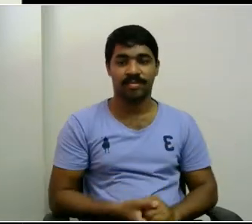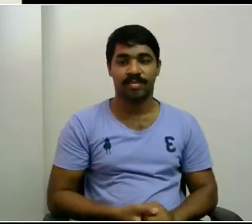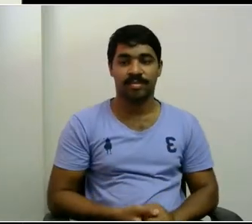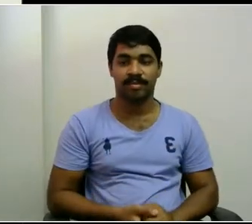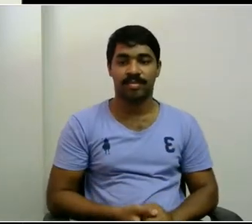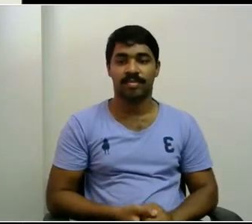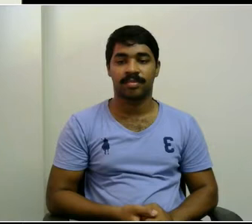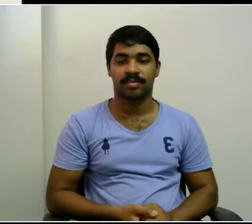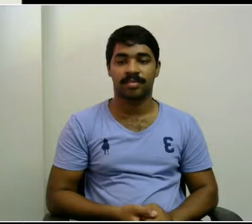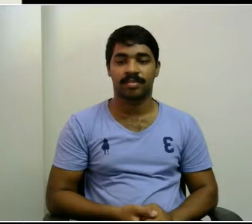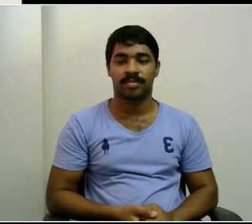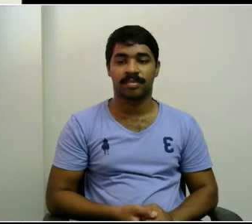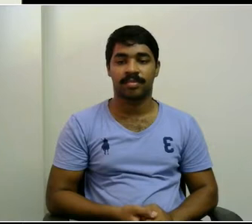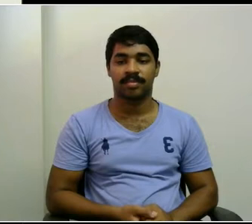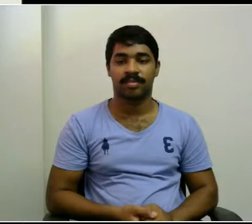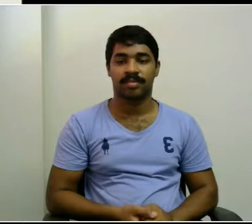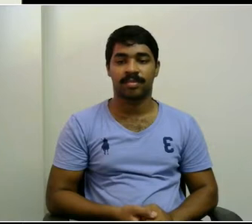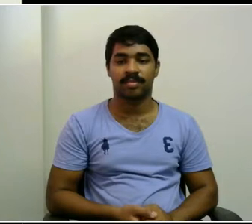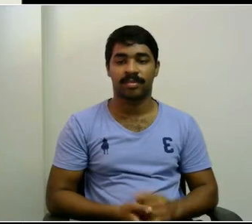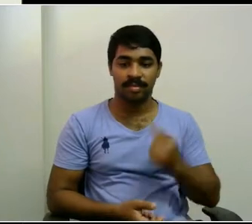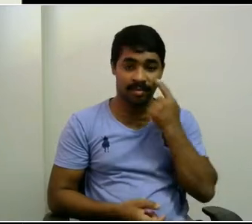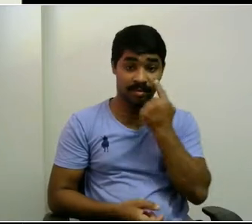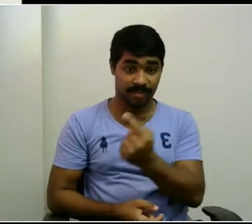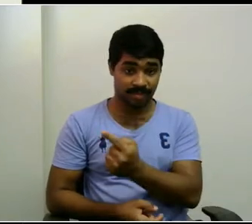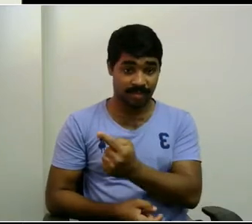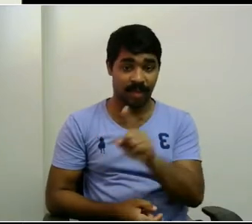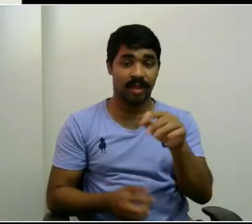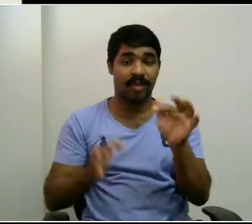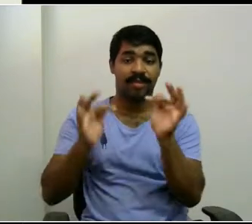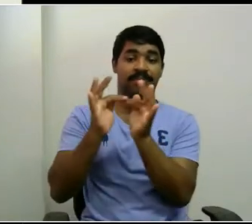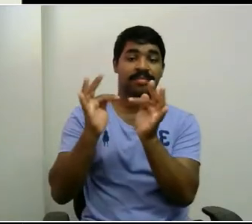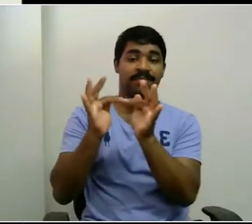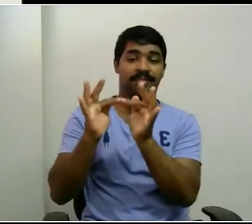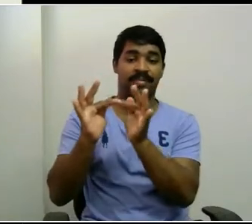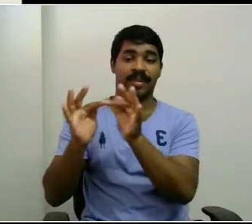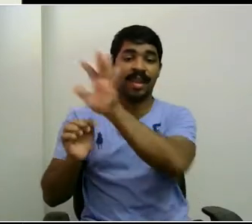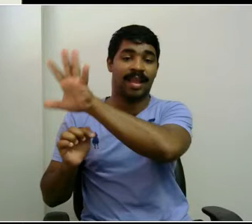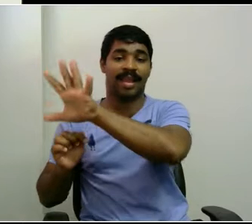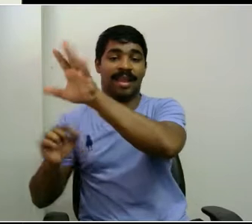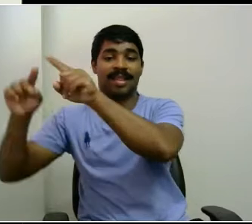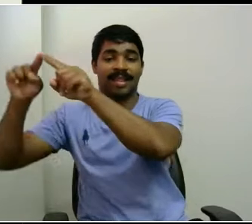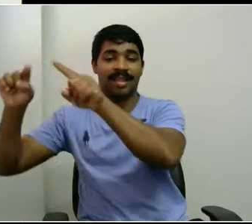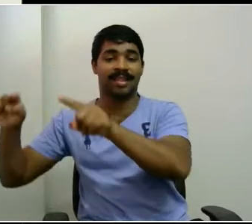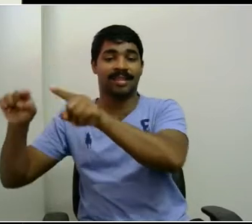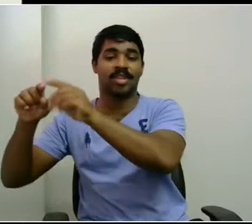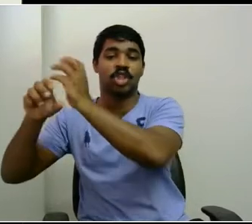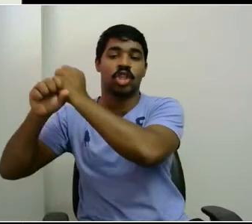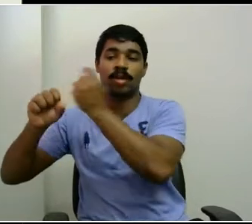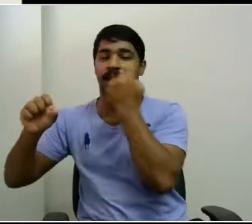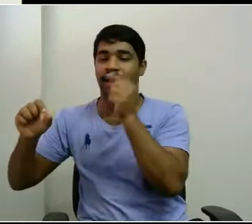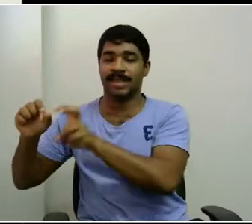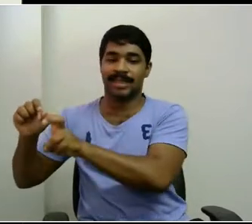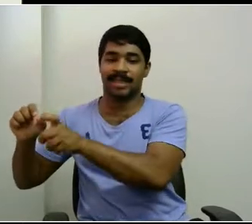mais 20, né? Então essa é a função que expressa os perímetros, tá? O perímetro do triângulo ele é dado por 5x e